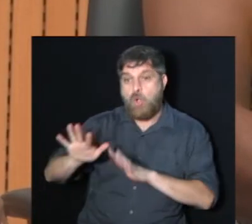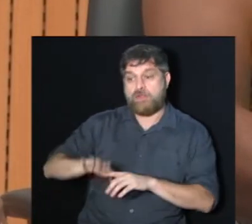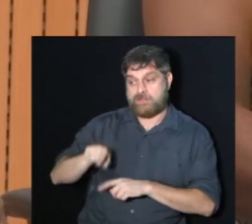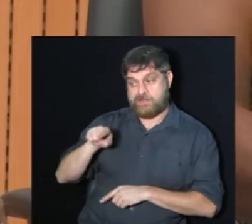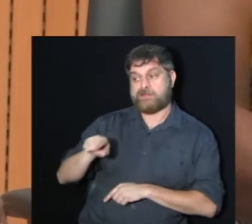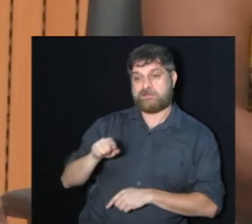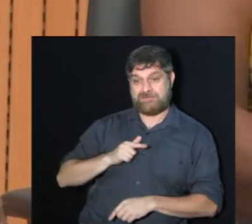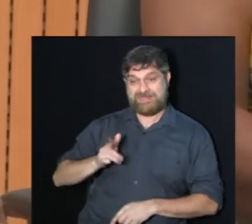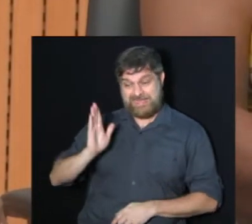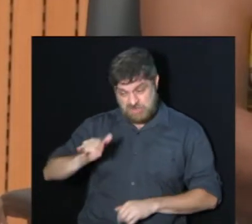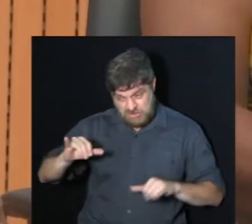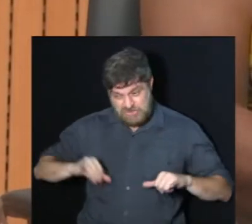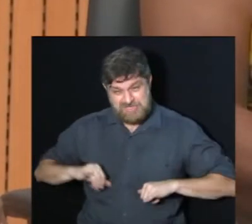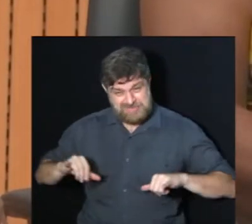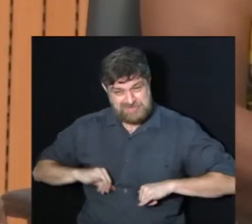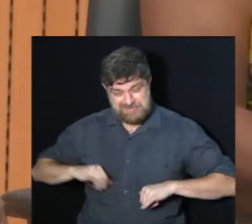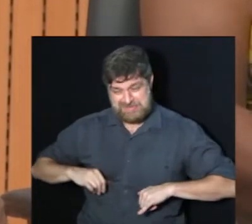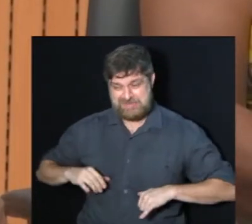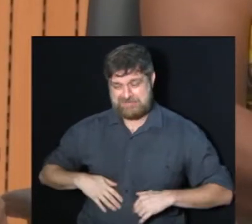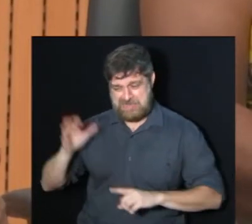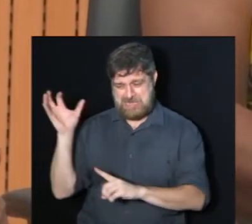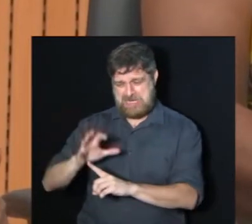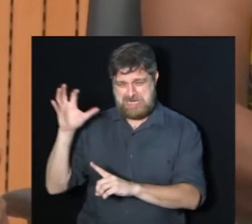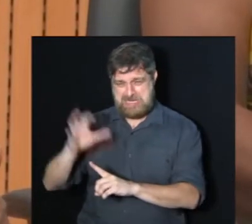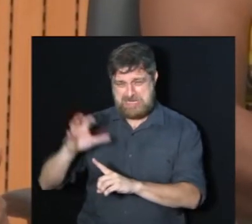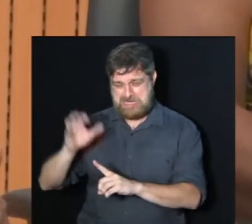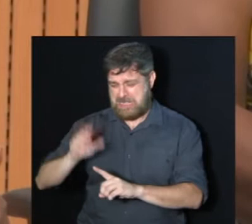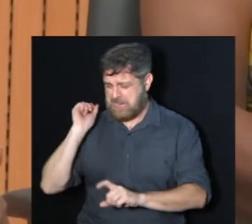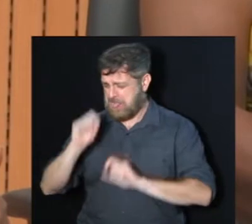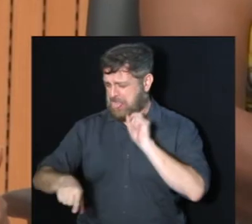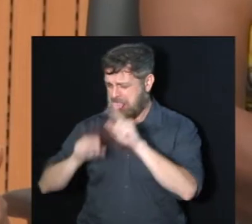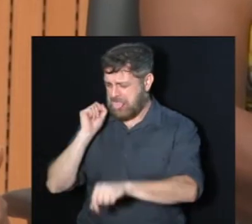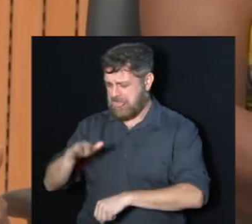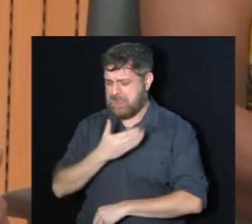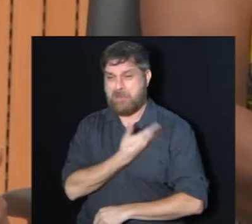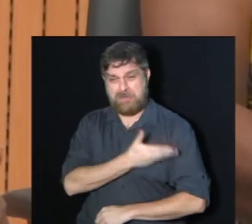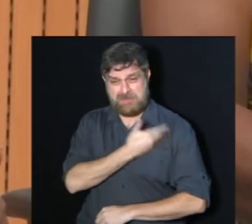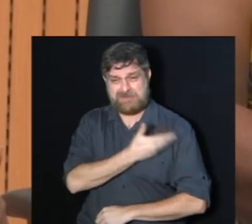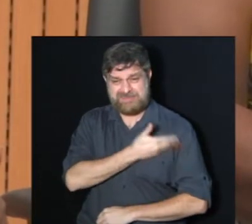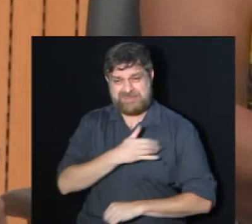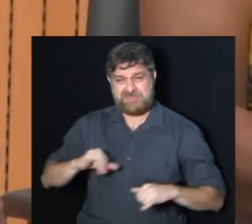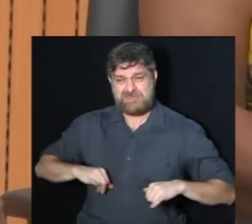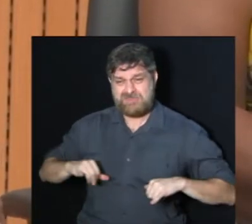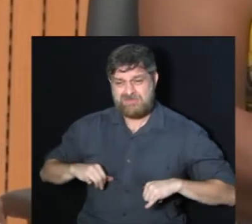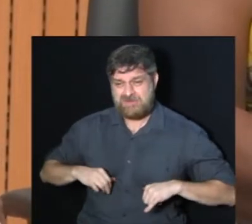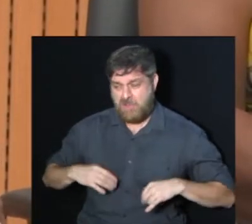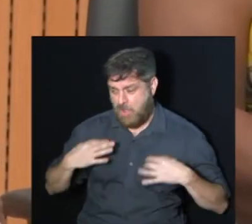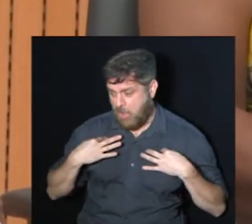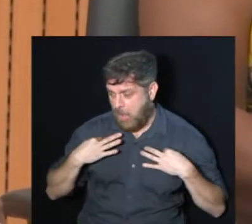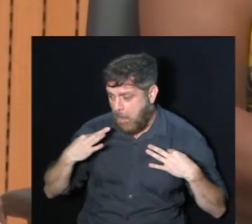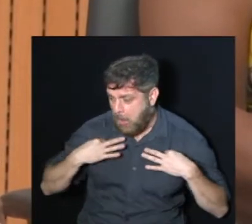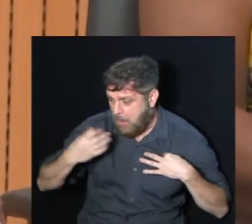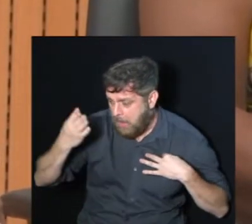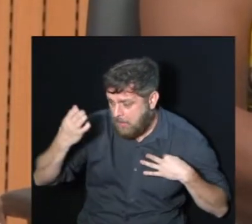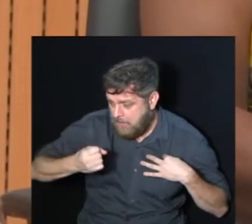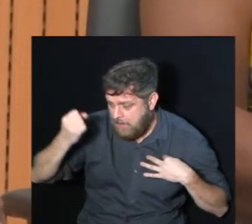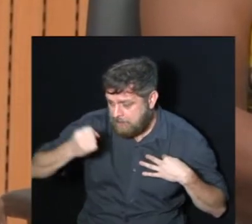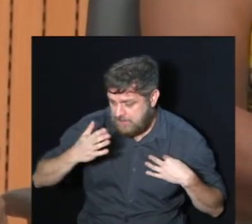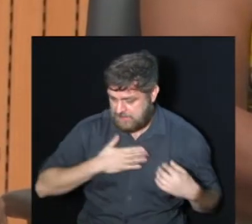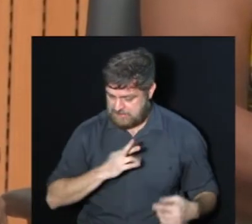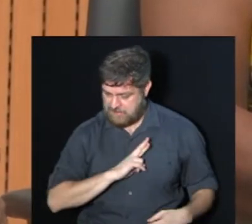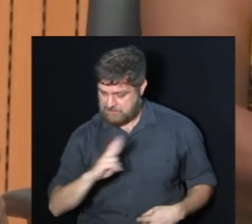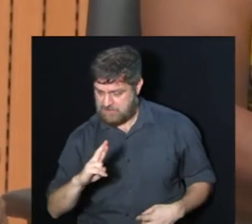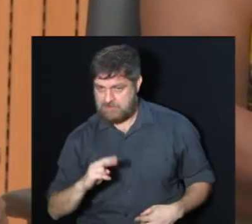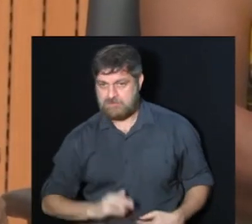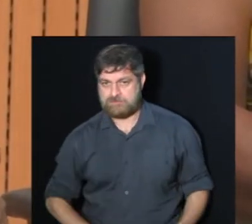porque você já sofreu tanto. Você já sofreu tanto preconceito que você vai sofrer mais esse. Que se você sair